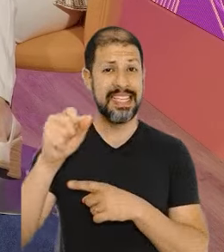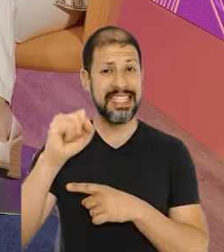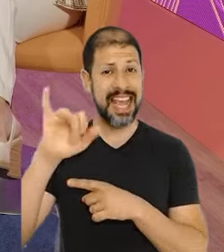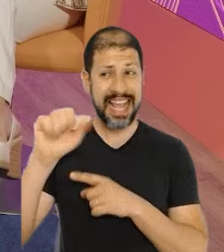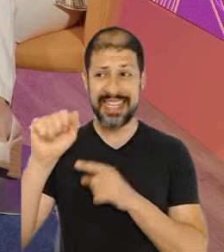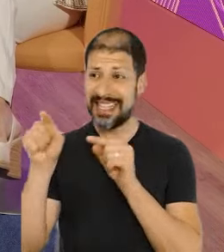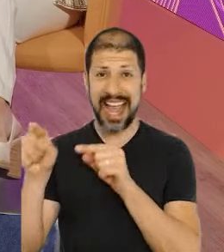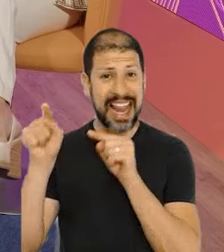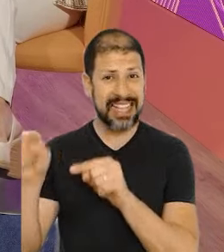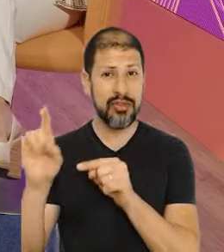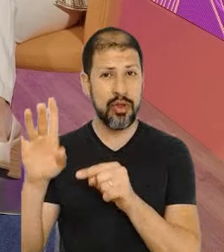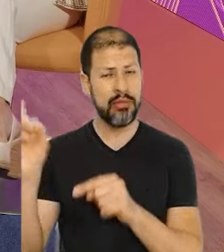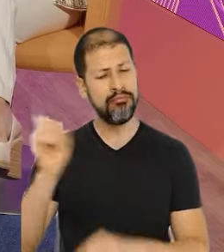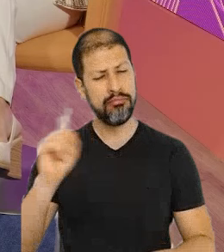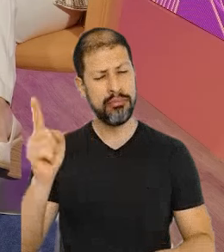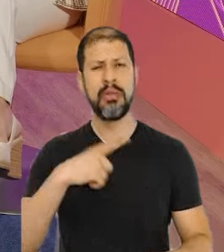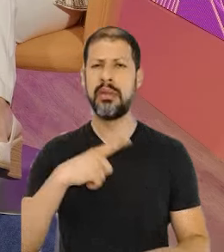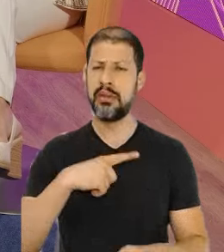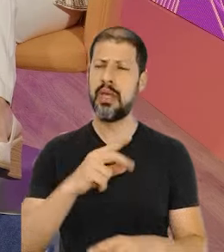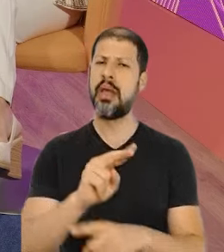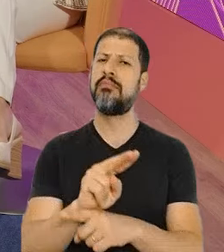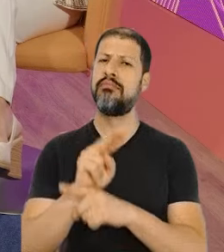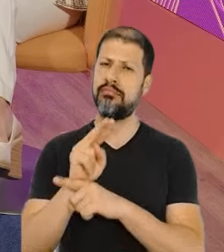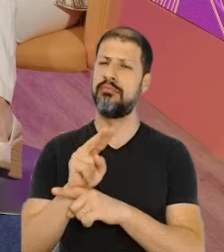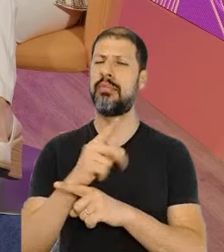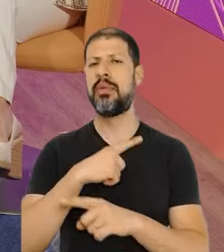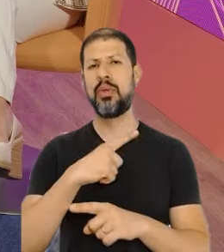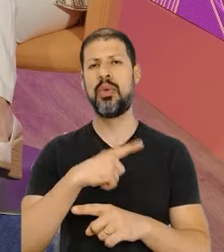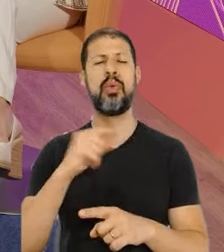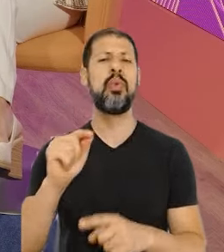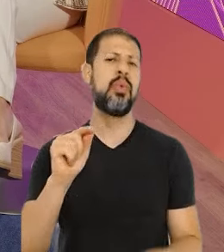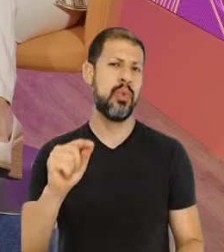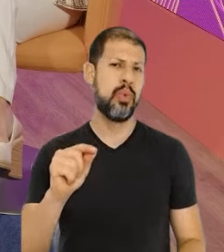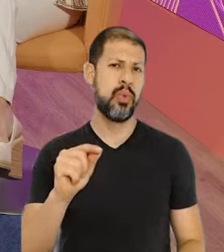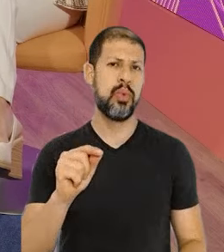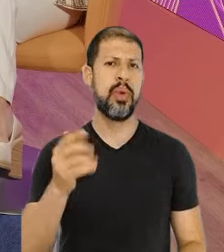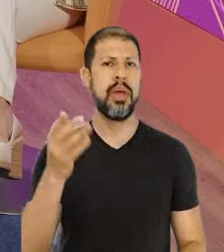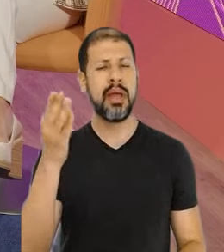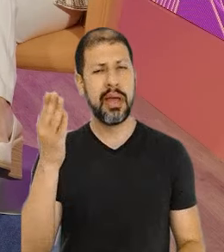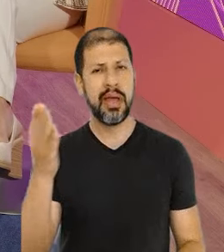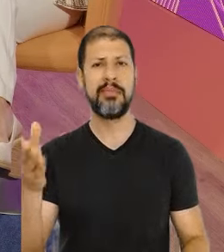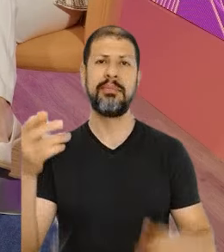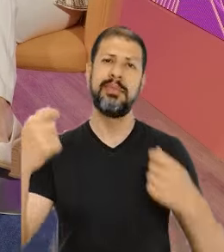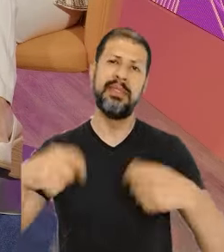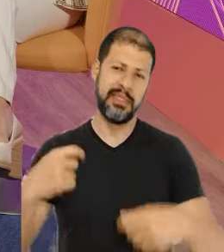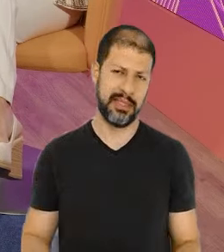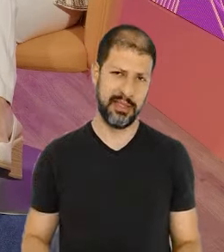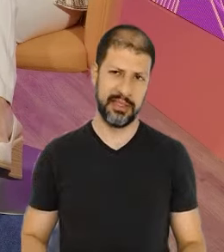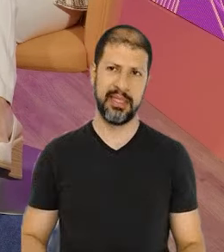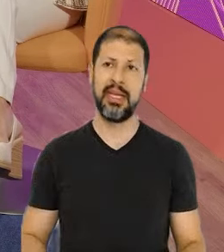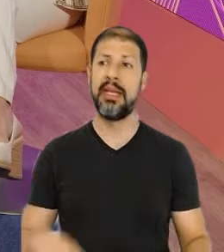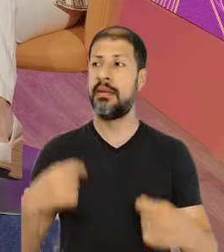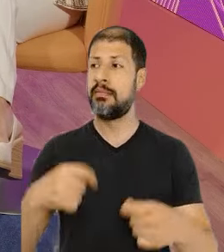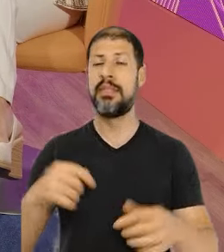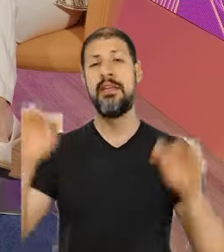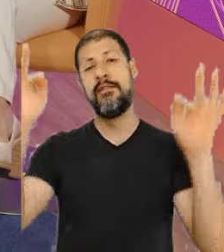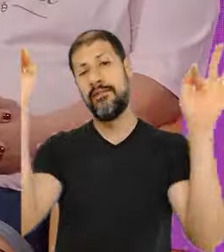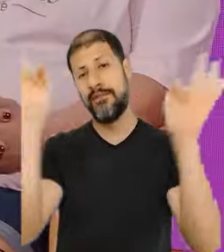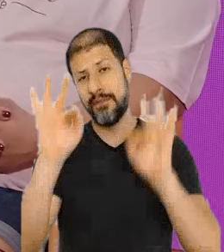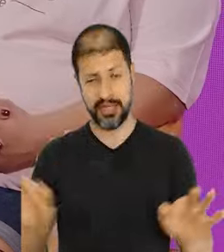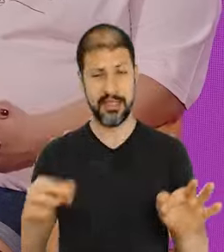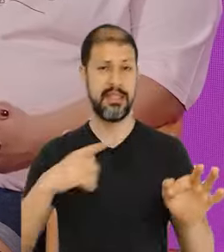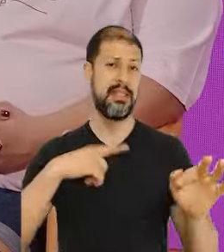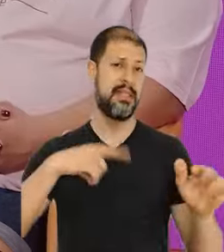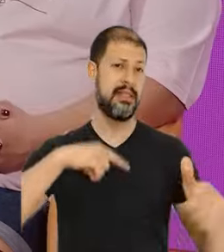com a simpatia dela ela representa aquilo que eles precisam ser eles precisam estar felizes